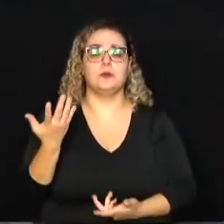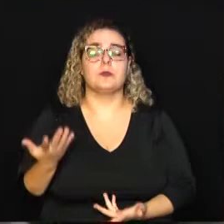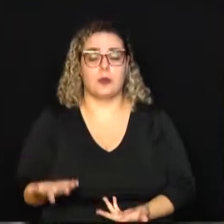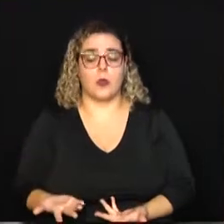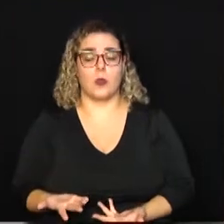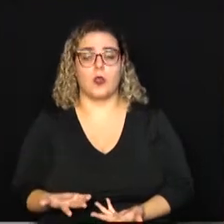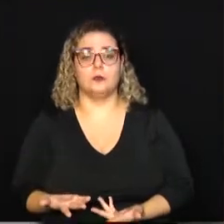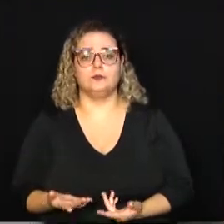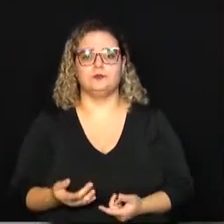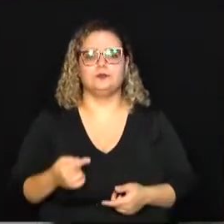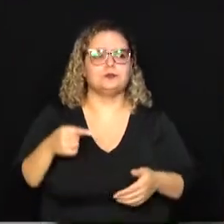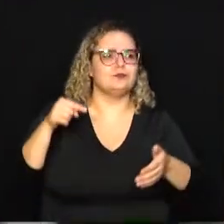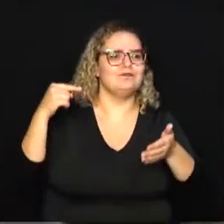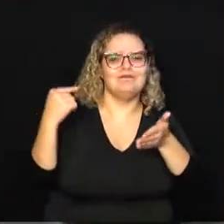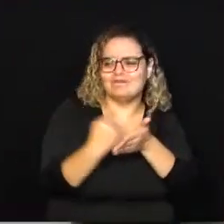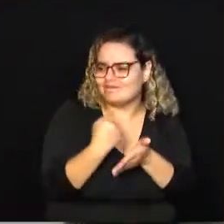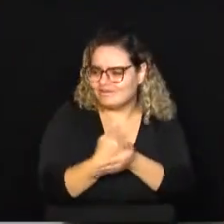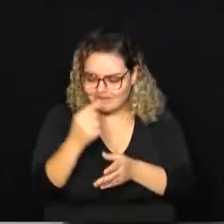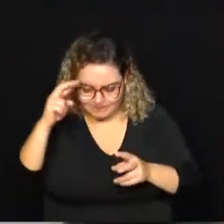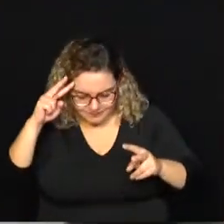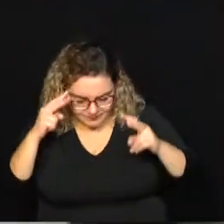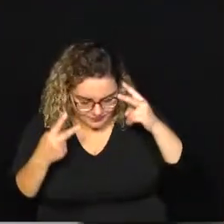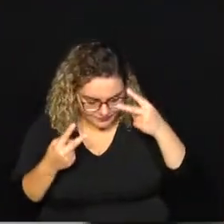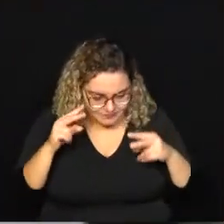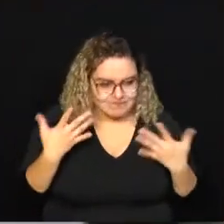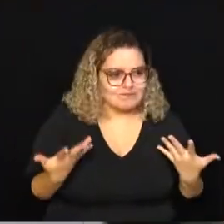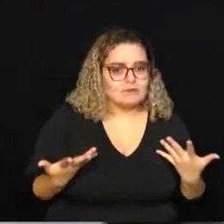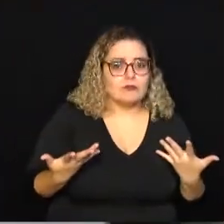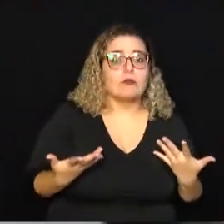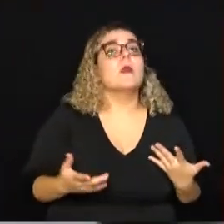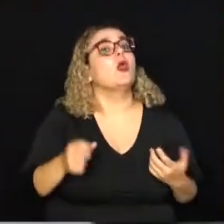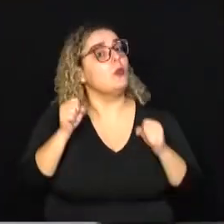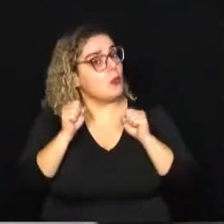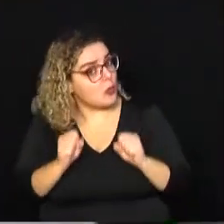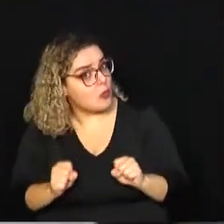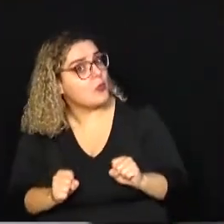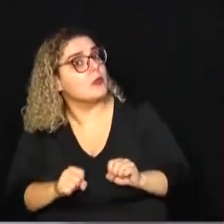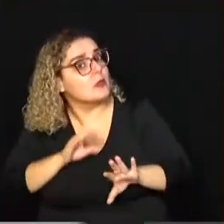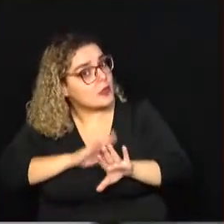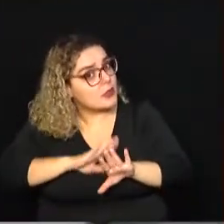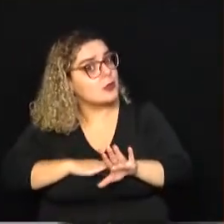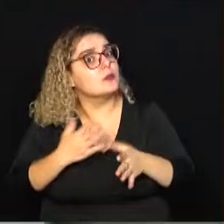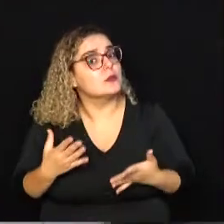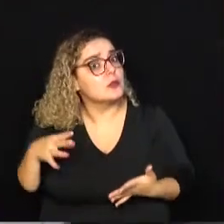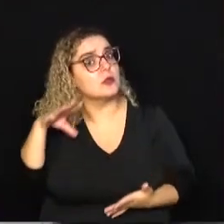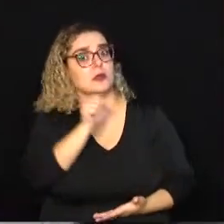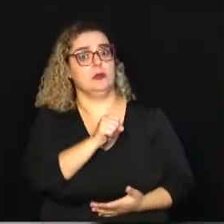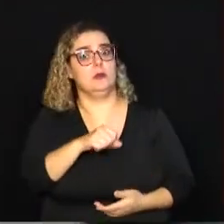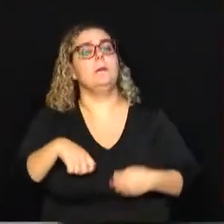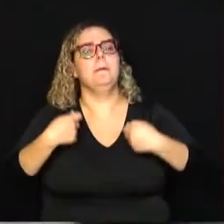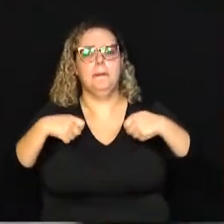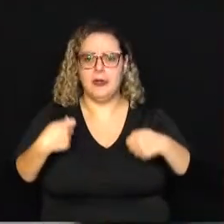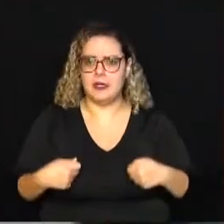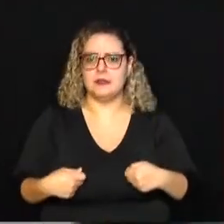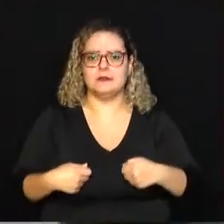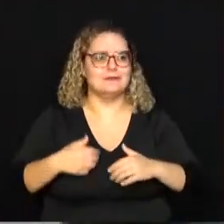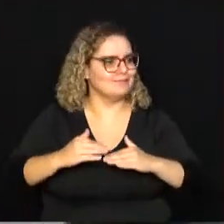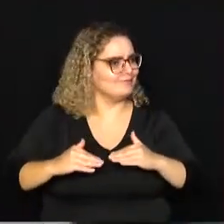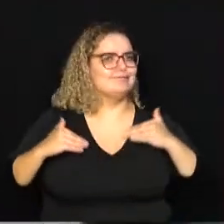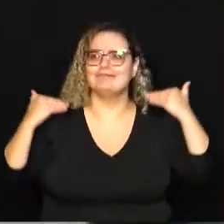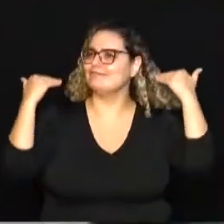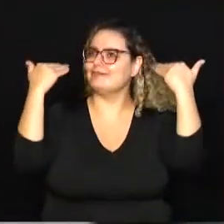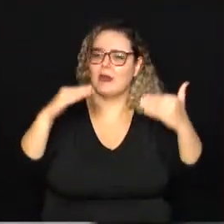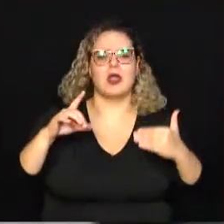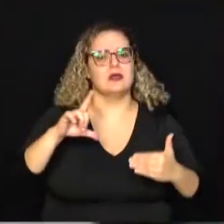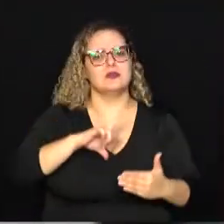ser questionado, e é algo sobre o qual ainda dá tempo de se atuar. Nós precisamos aumentar substancialmente, mas muito mais do que nós